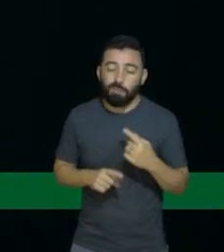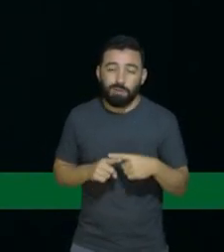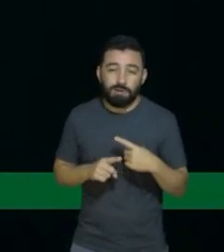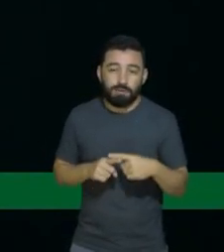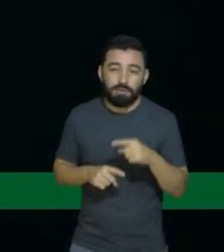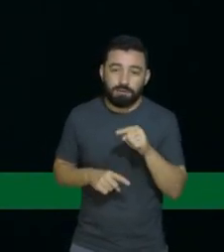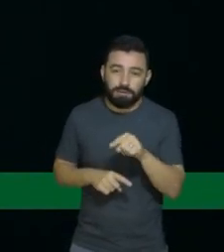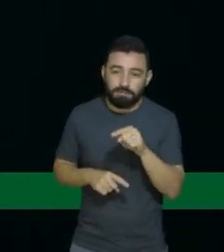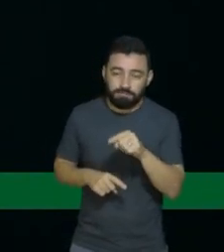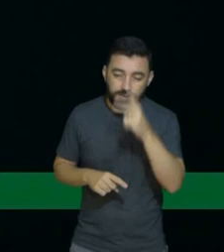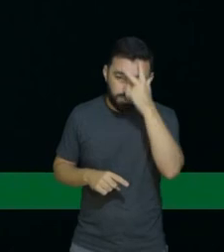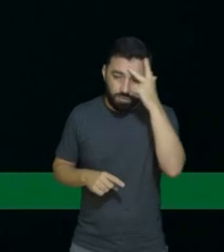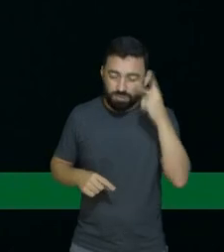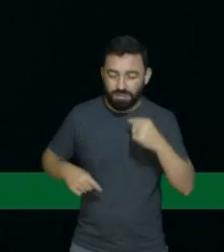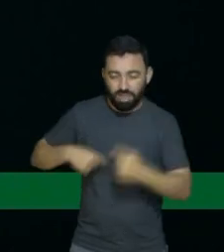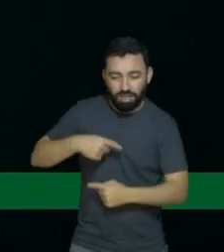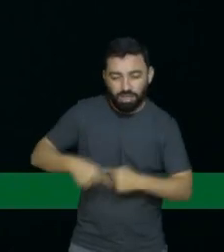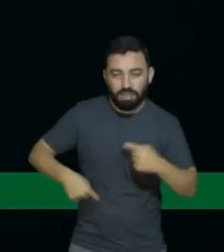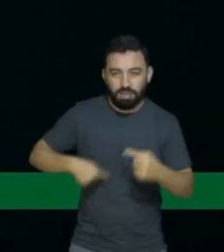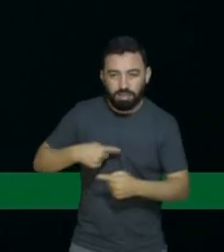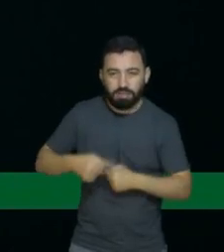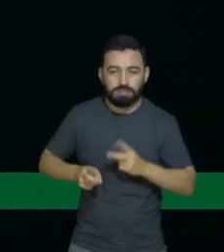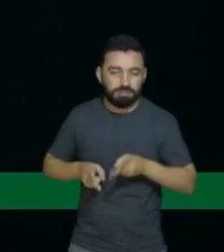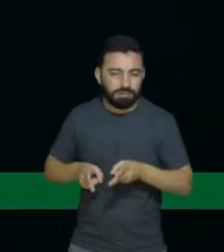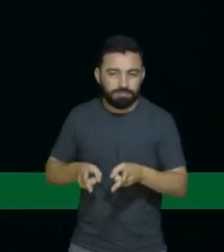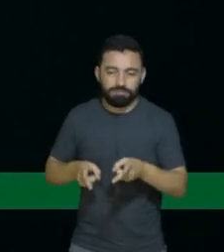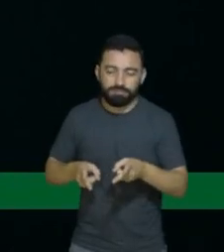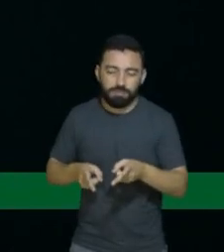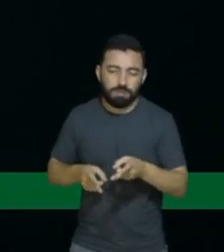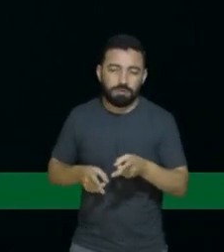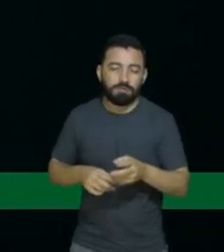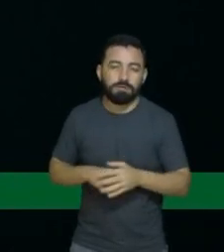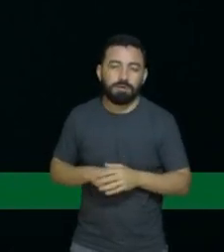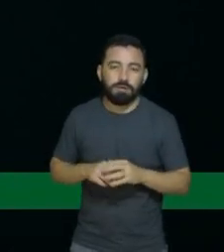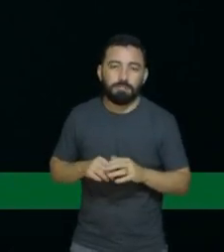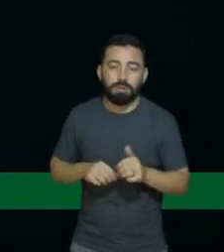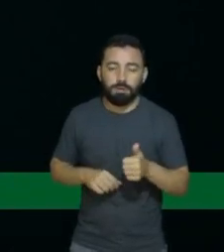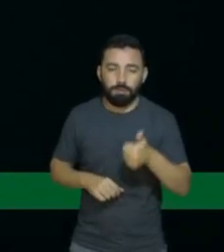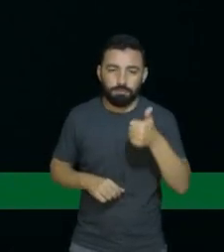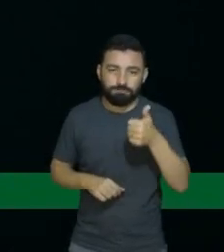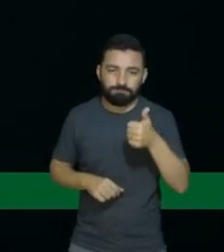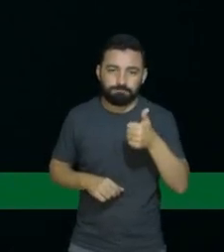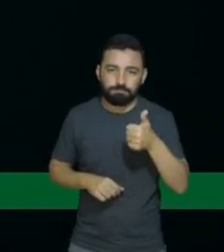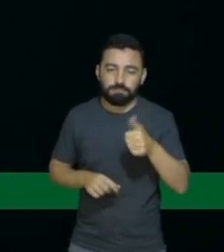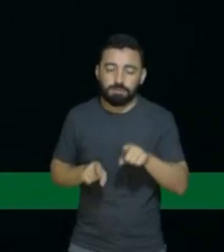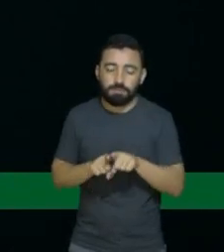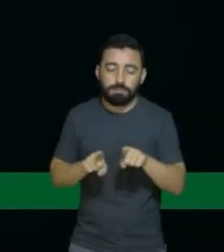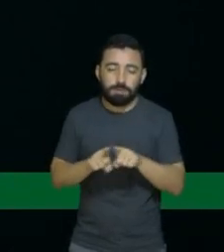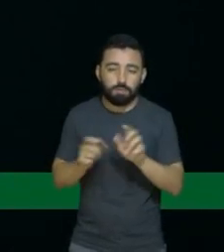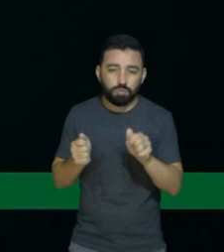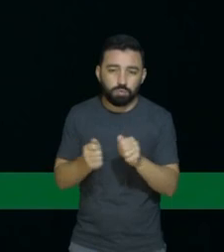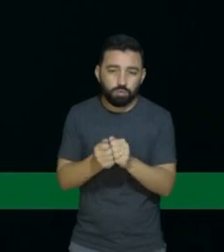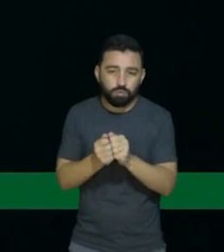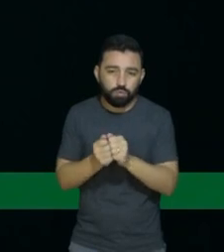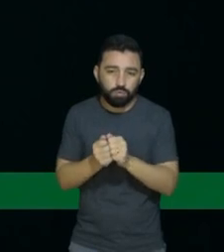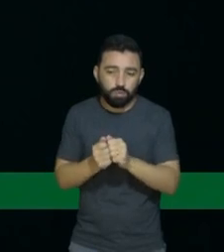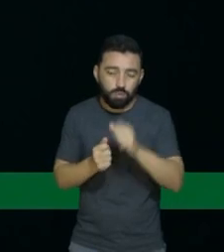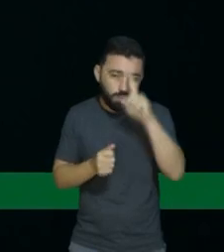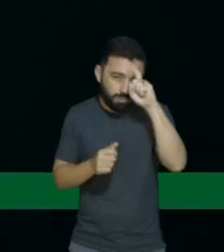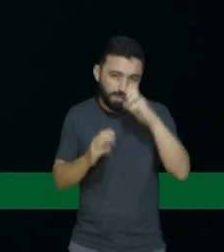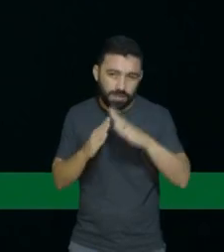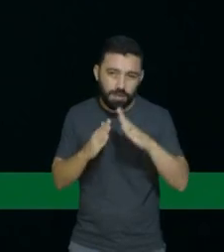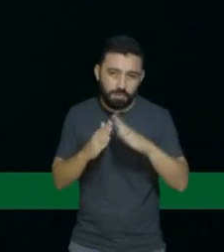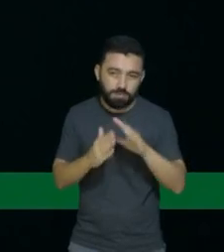faz diálise aqui em Blumenau nós já em conjunto com o hospital Santos Isabel nós já realizamos mais de